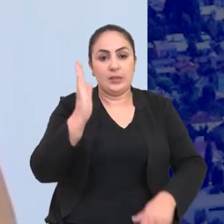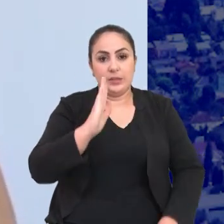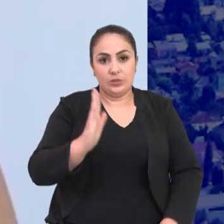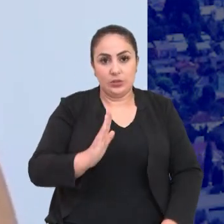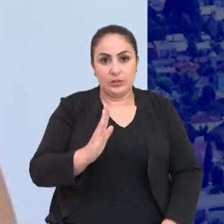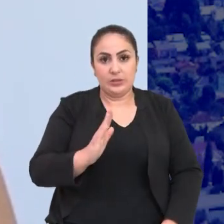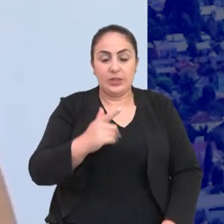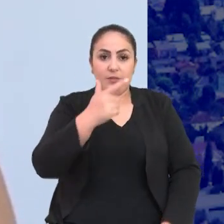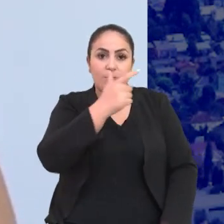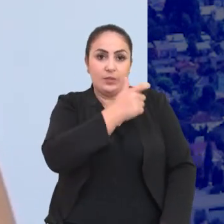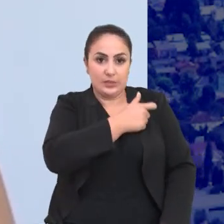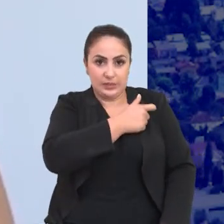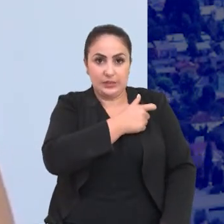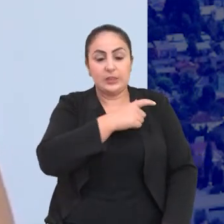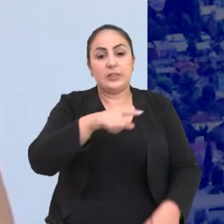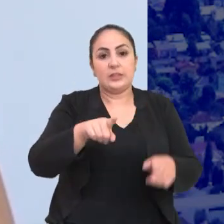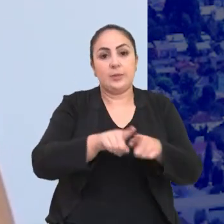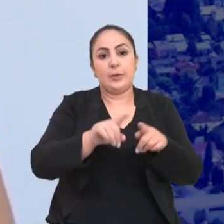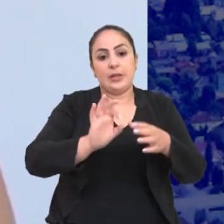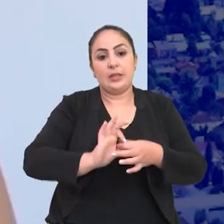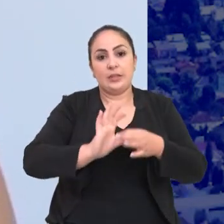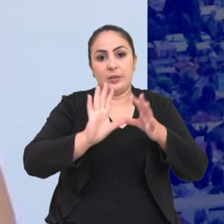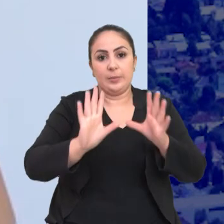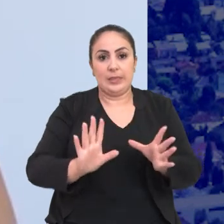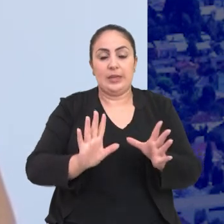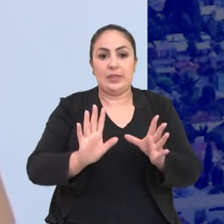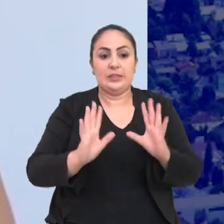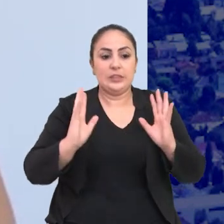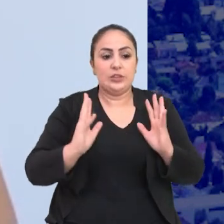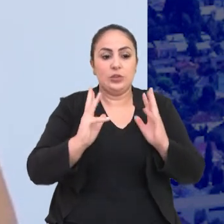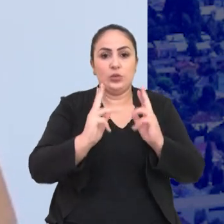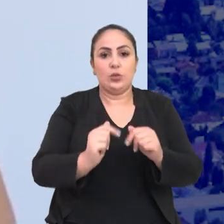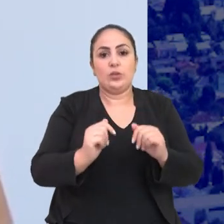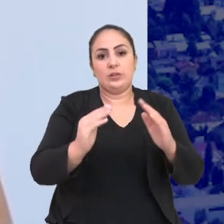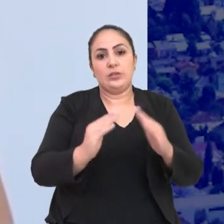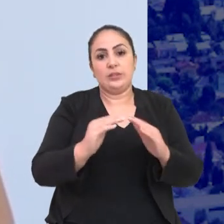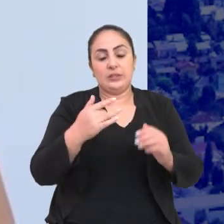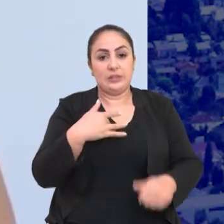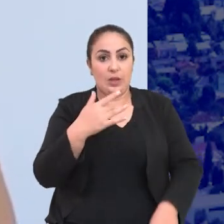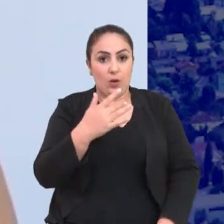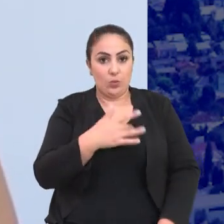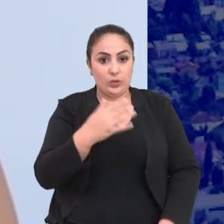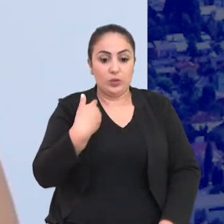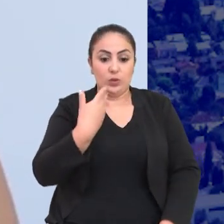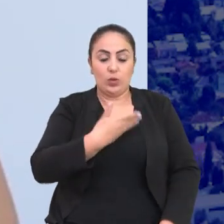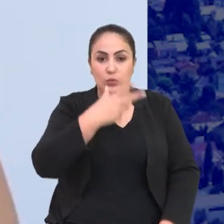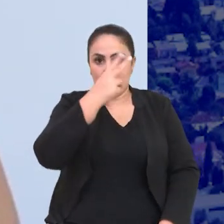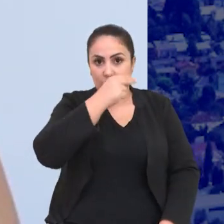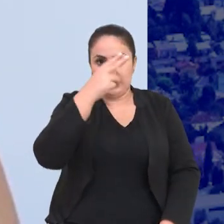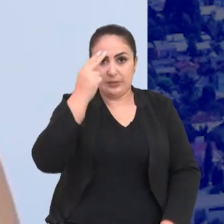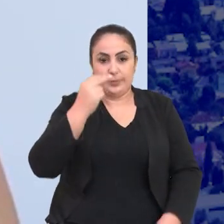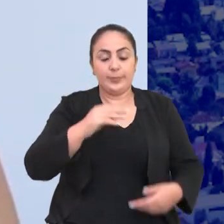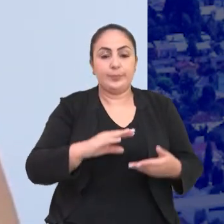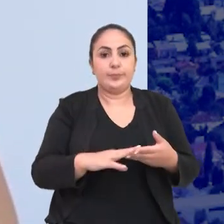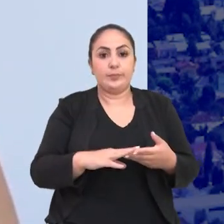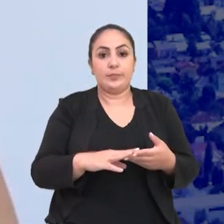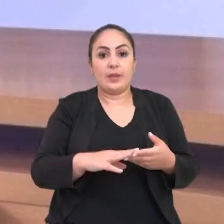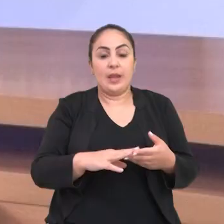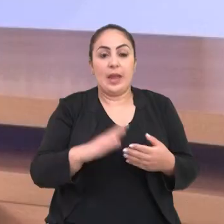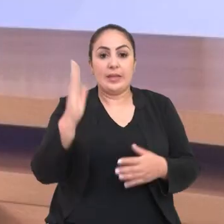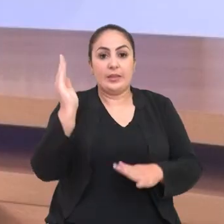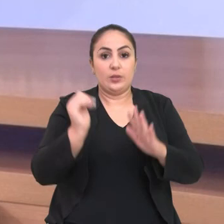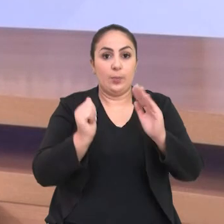no Programa Nacional de Vacinação e é disponibilizada em todas as unidades de saúde do nosso